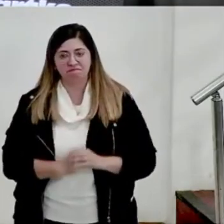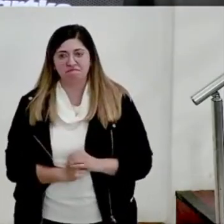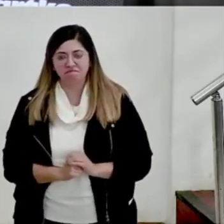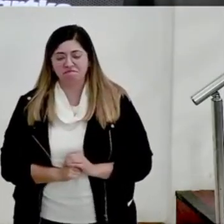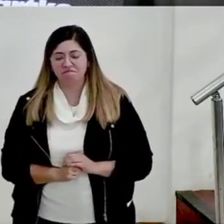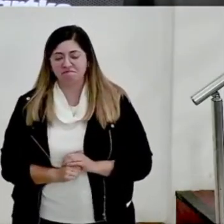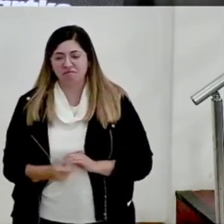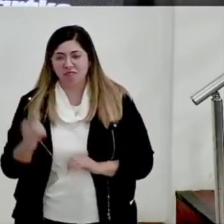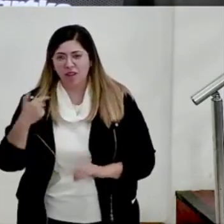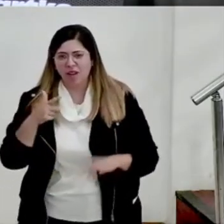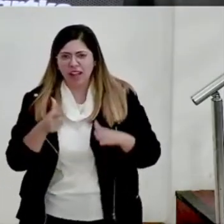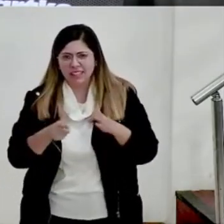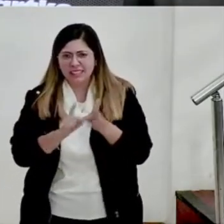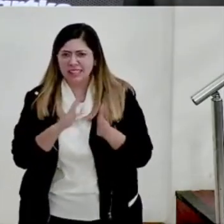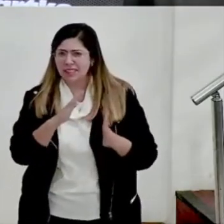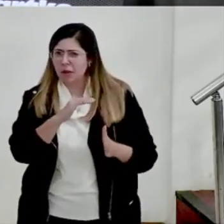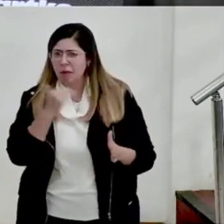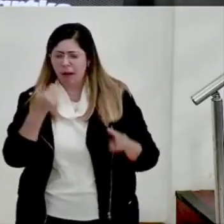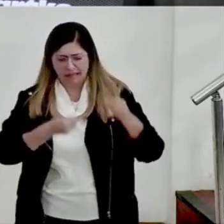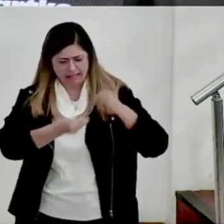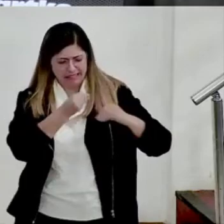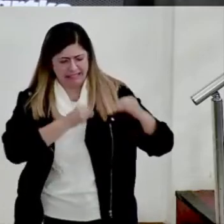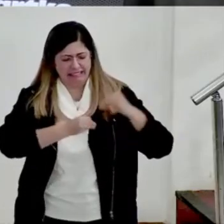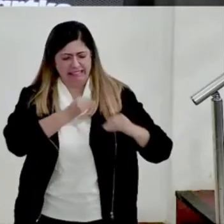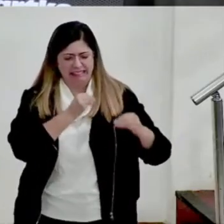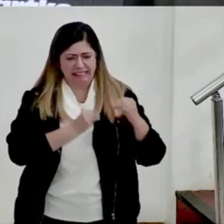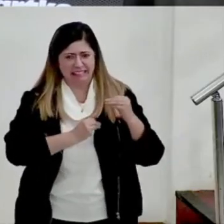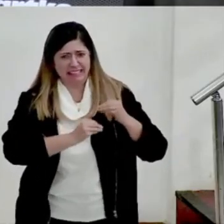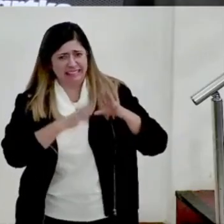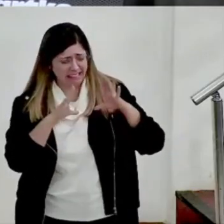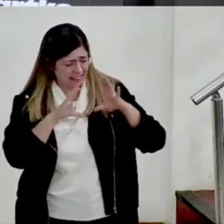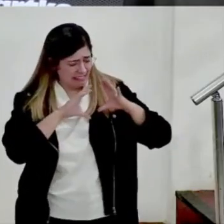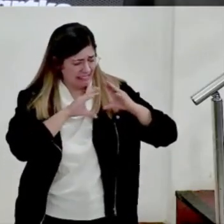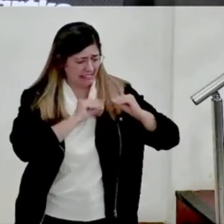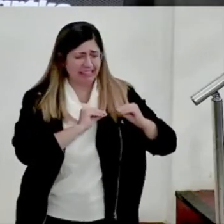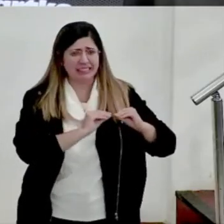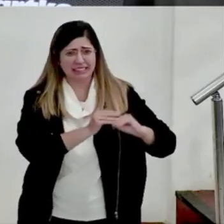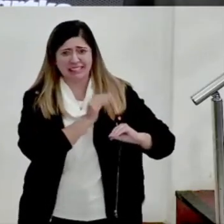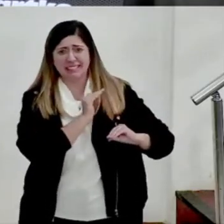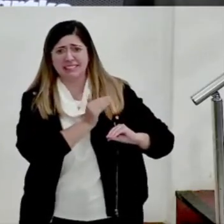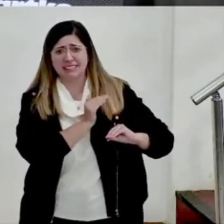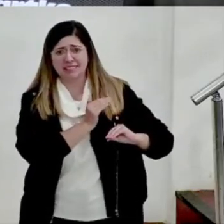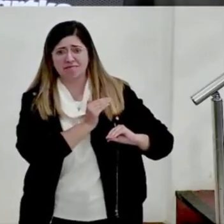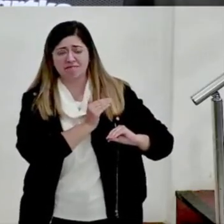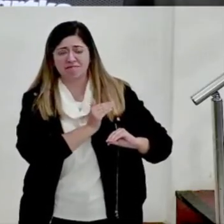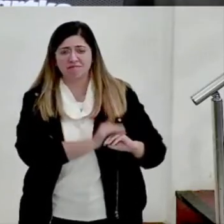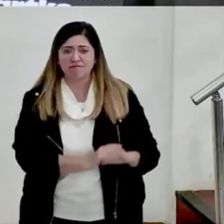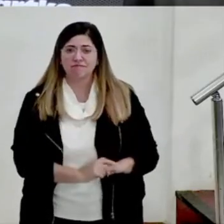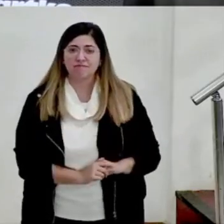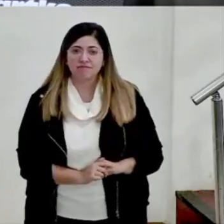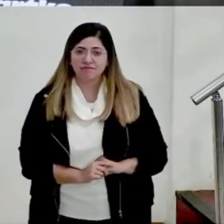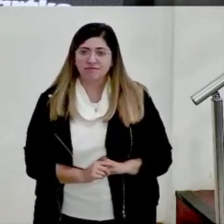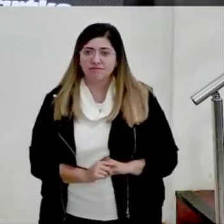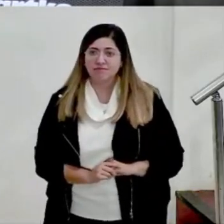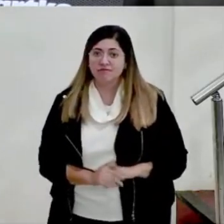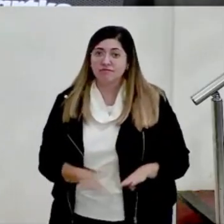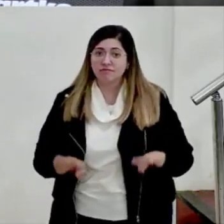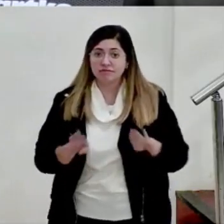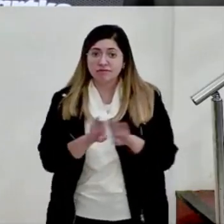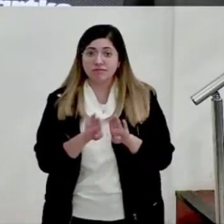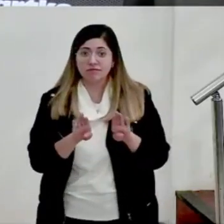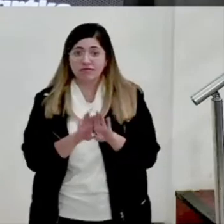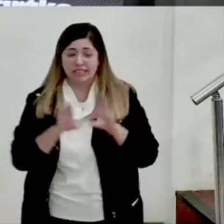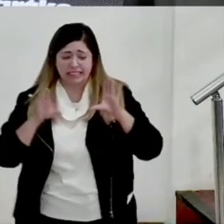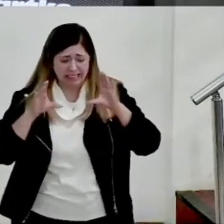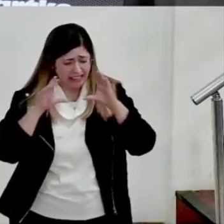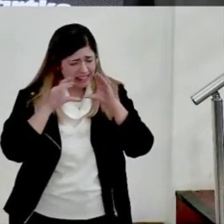Estávamos mortos em pecados. Havia trevas no nosso coração. E assim como as trevas primeiras